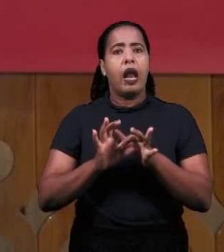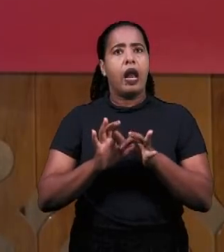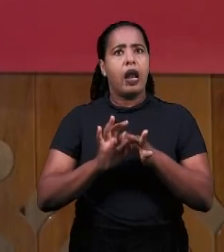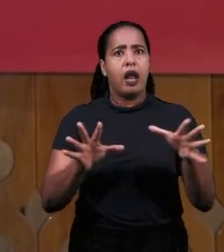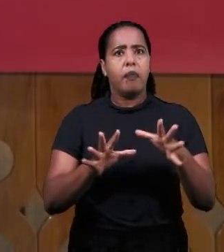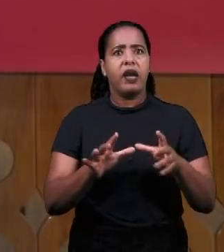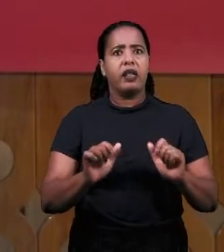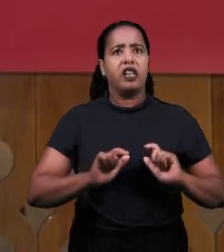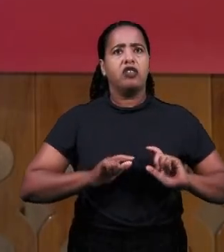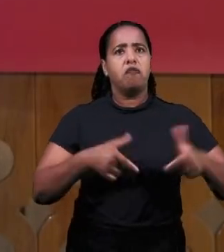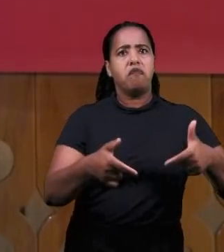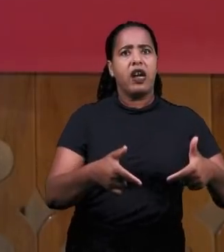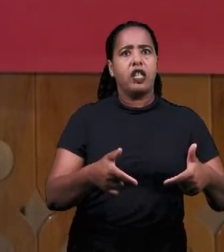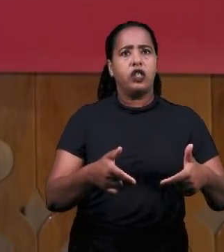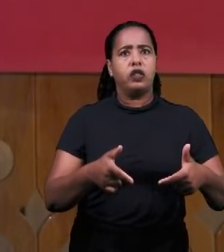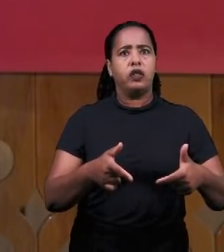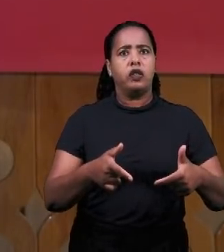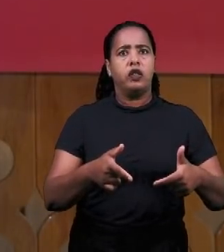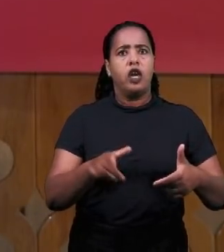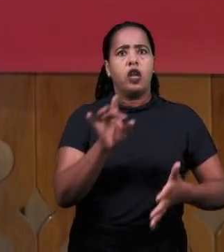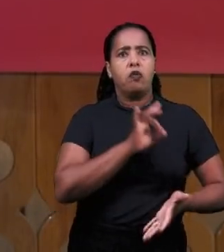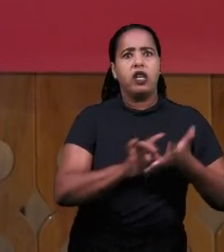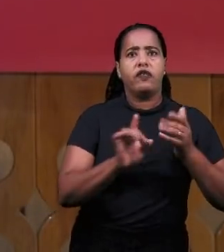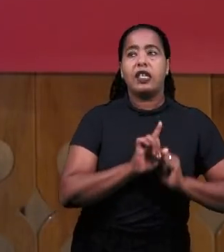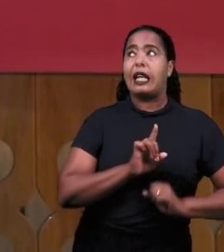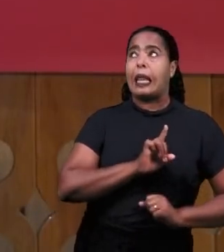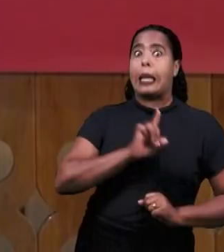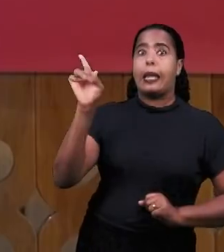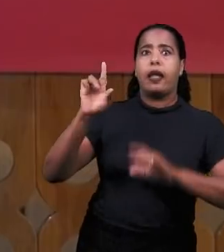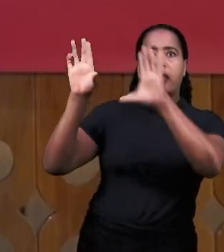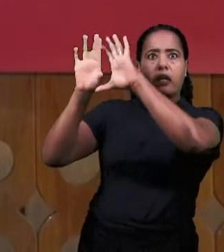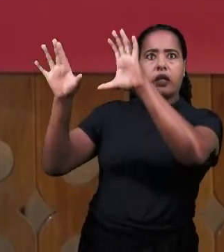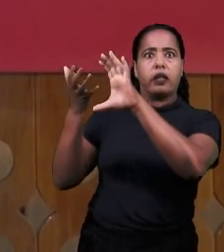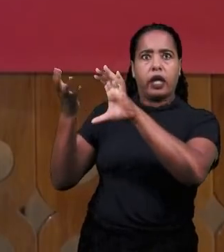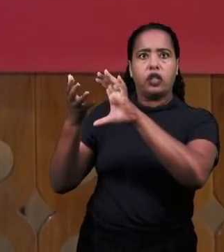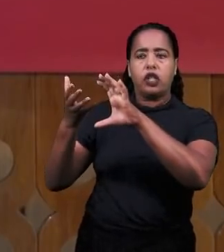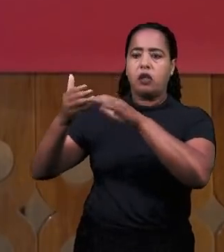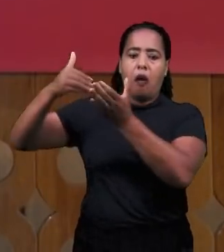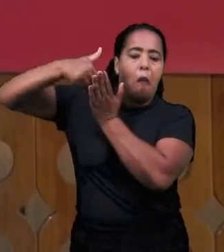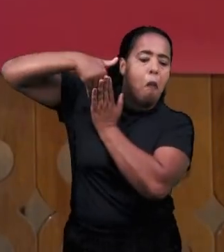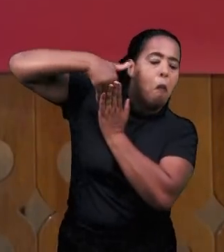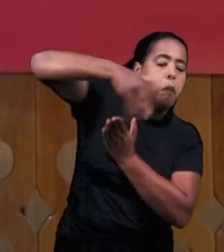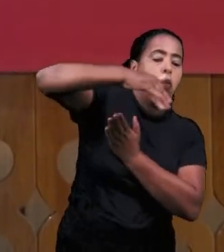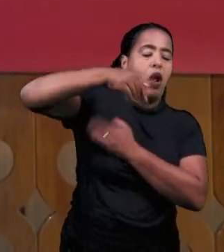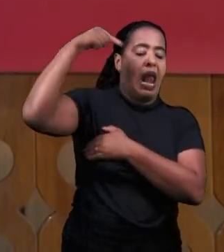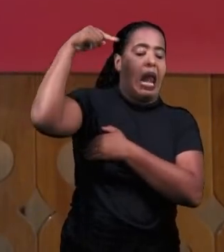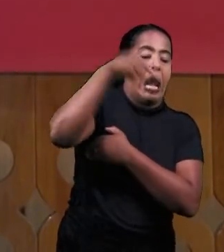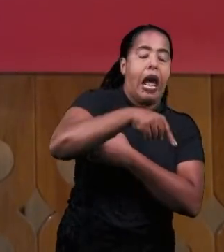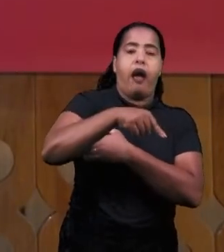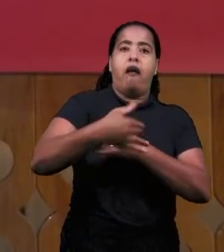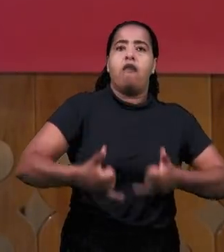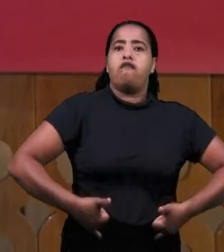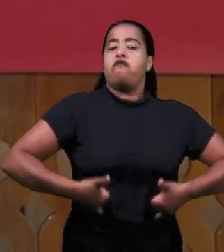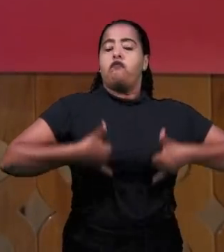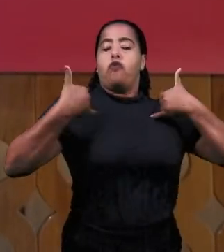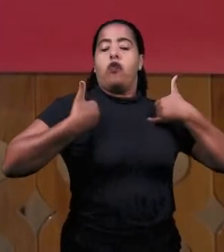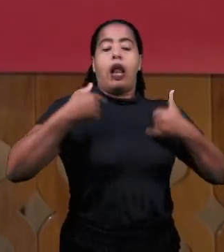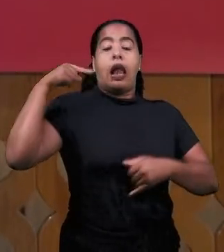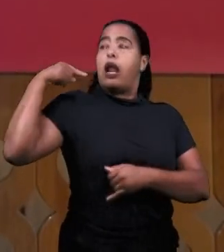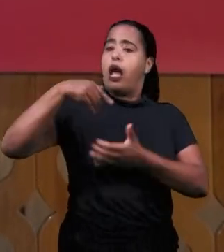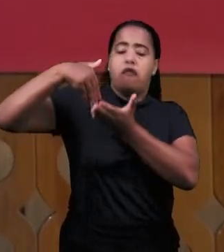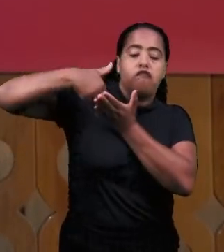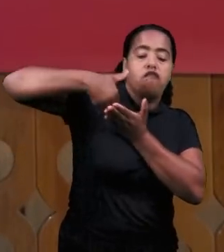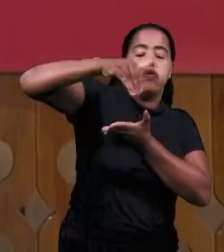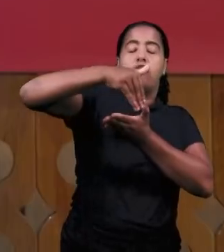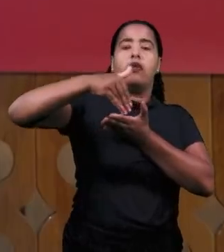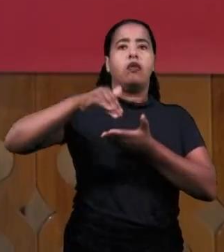adversário quis fazer lá na eternidade, por isso ele foi expulso de lá. Você vai dar show lá embaixo. Você quer ser vaidoso, você quer mandar, você vai sair daqui. Por